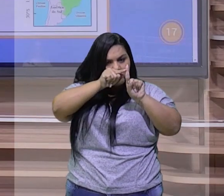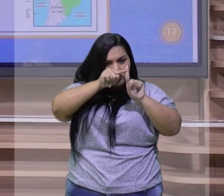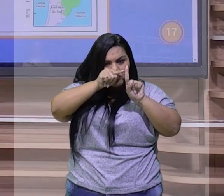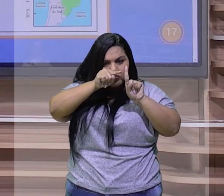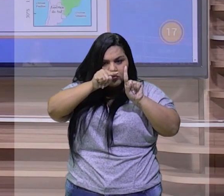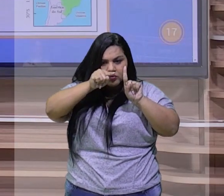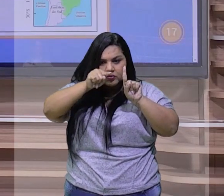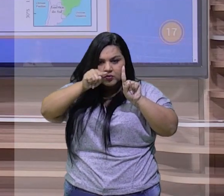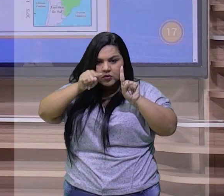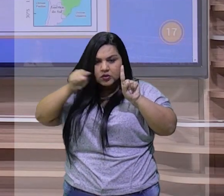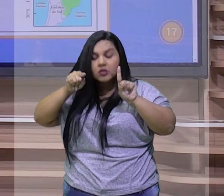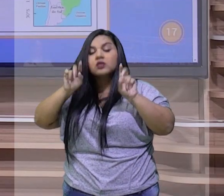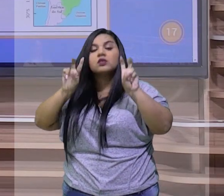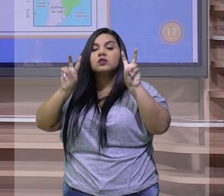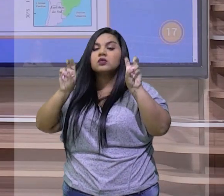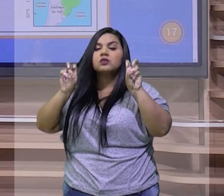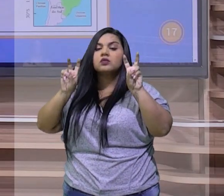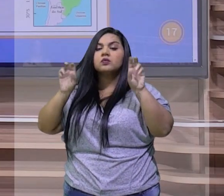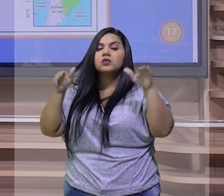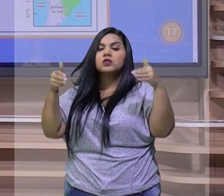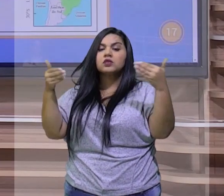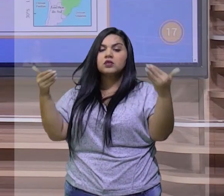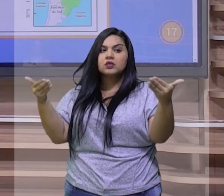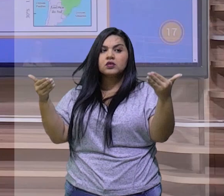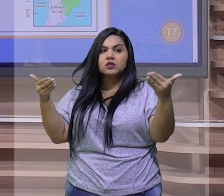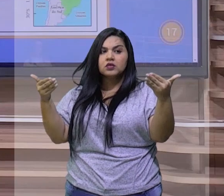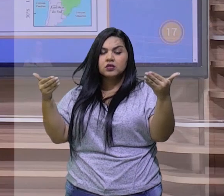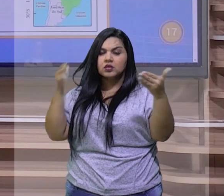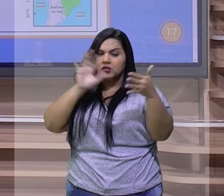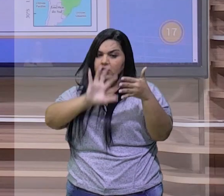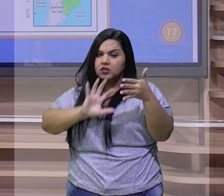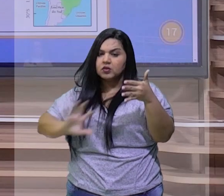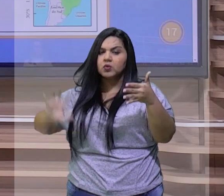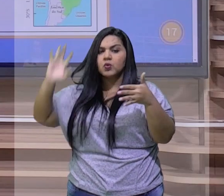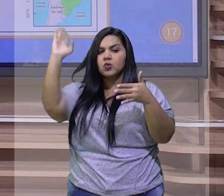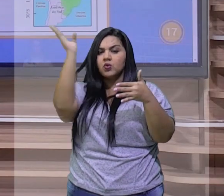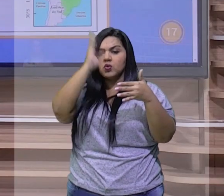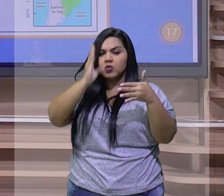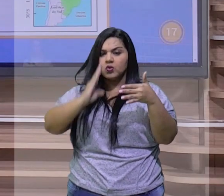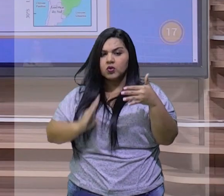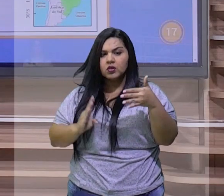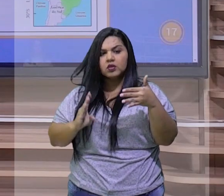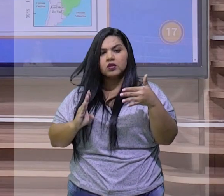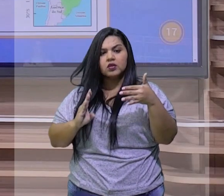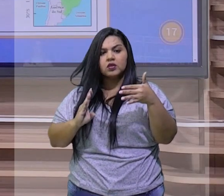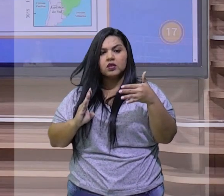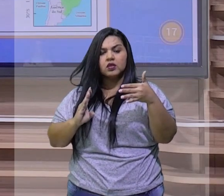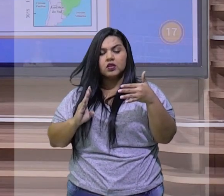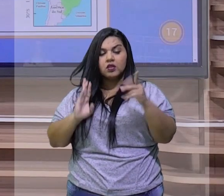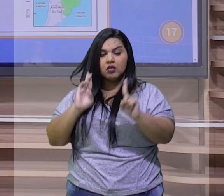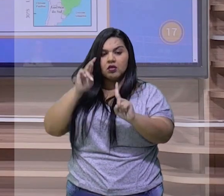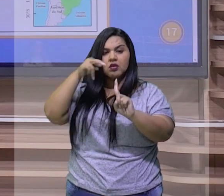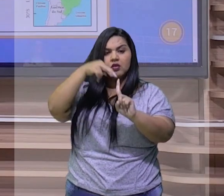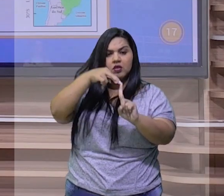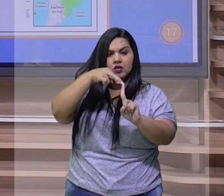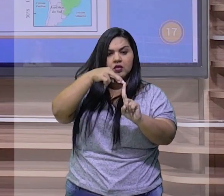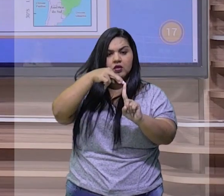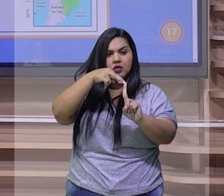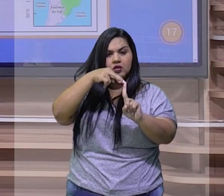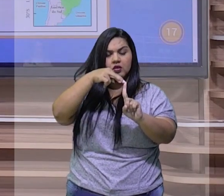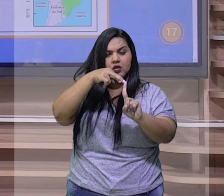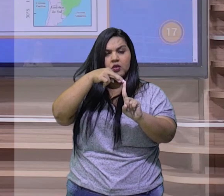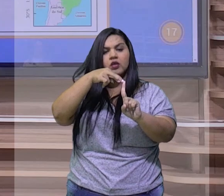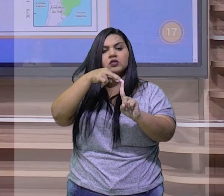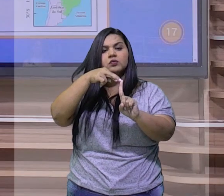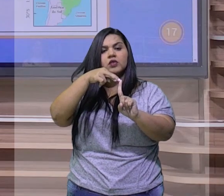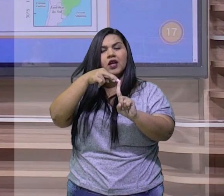tema aí, só para a gente falar, são as bacias hidrográficas do Brasil, né? Que se refere ao aspecto